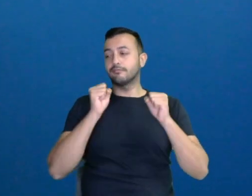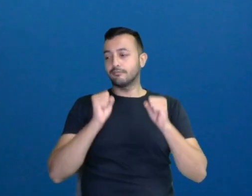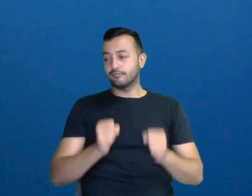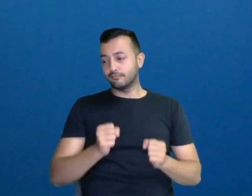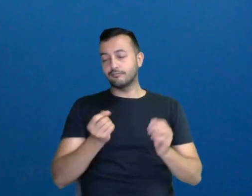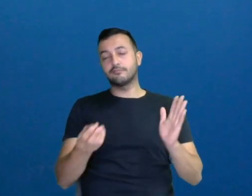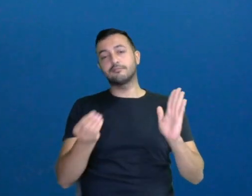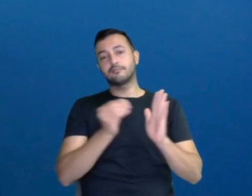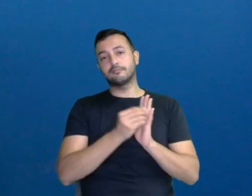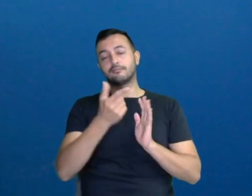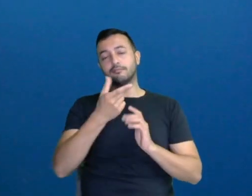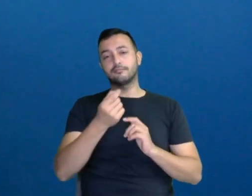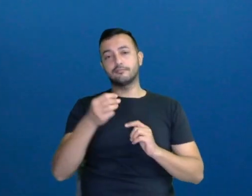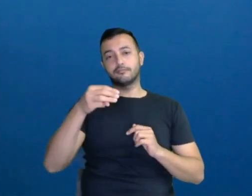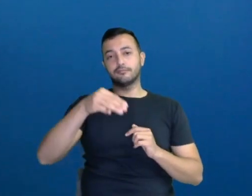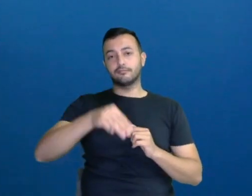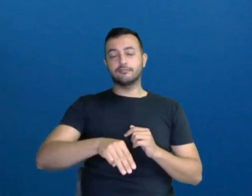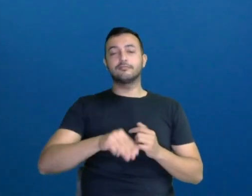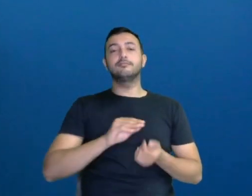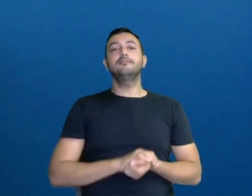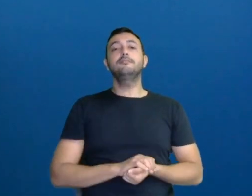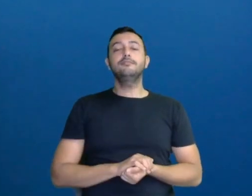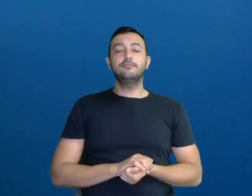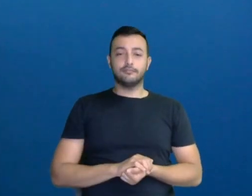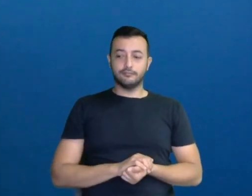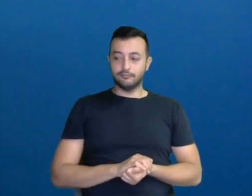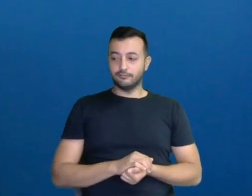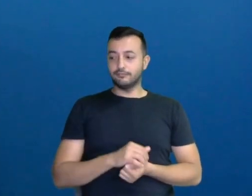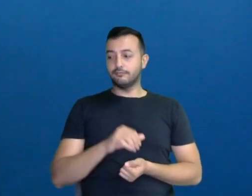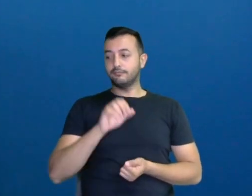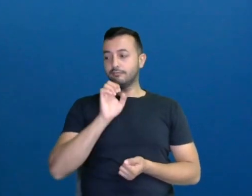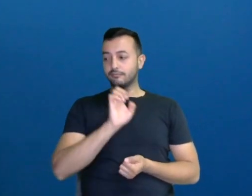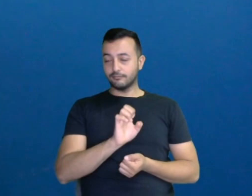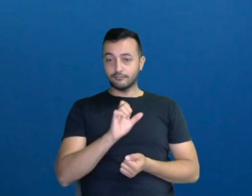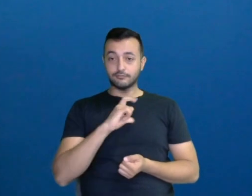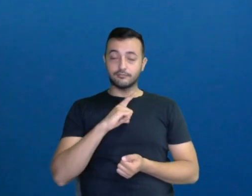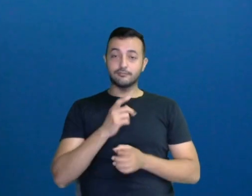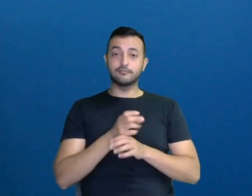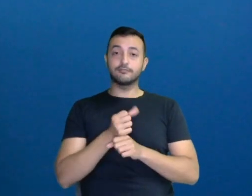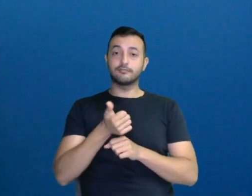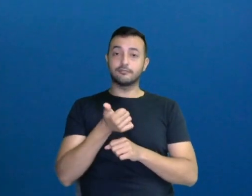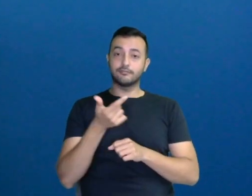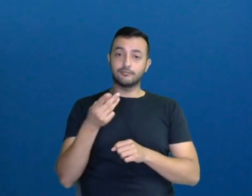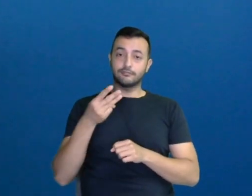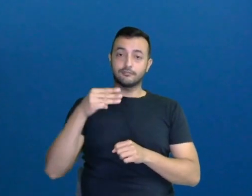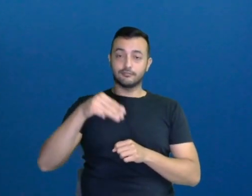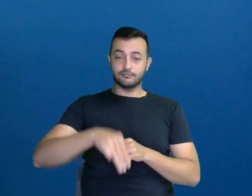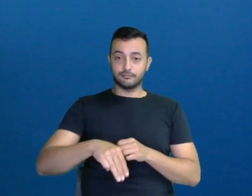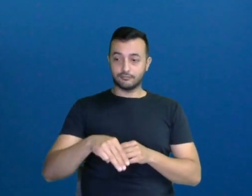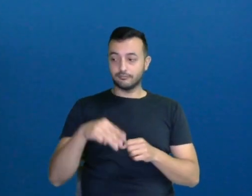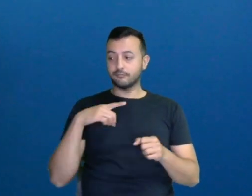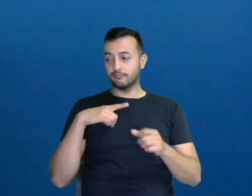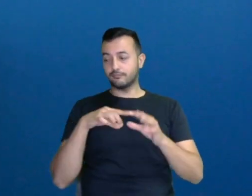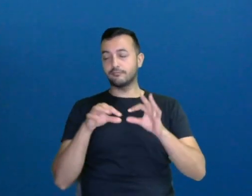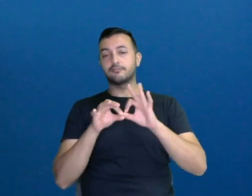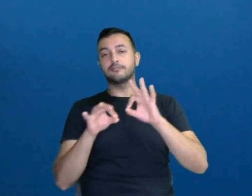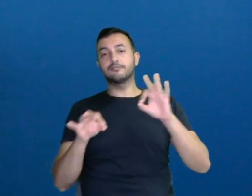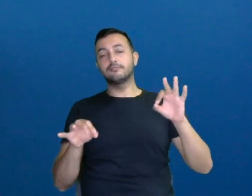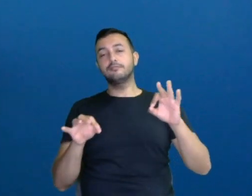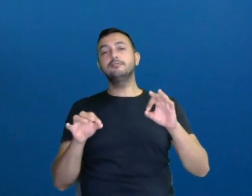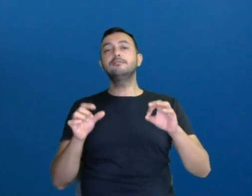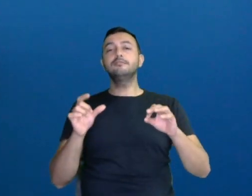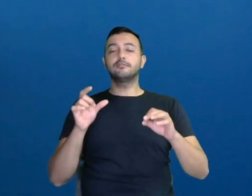colocar que aqui tem 20 metros. E AE vale 12 metros, então foi dada essa medida aqui, ó. A medida